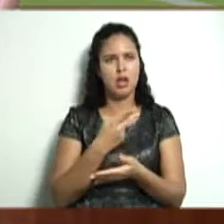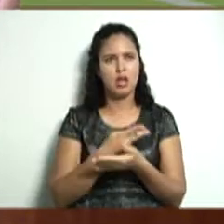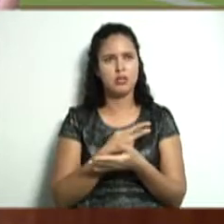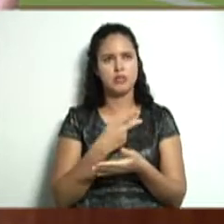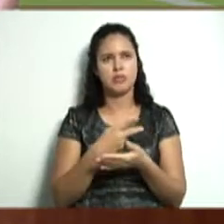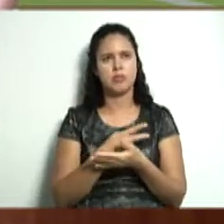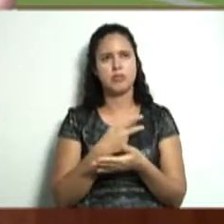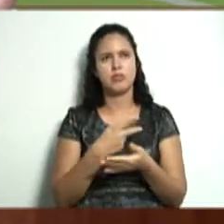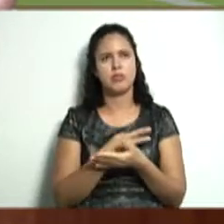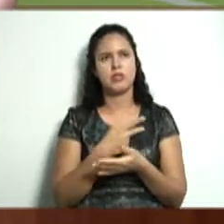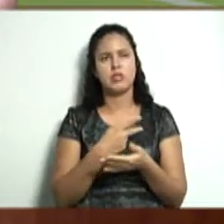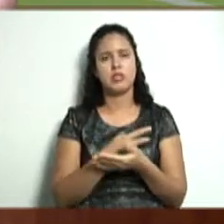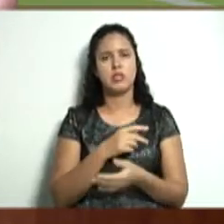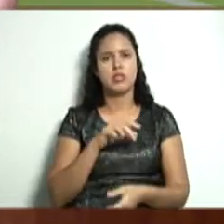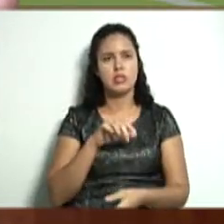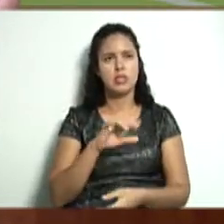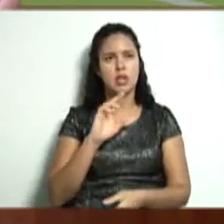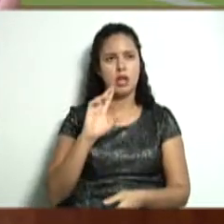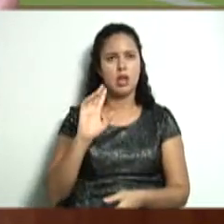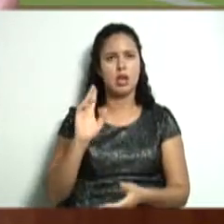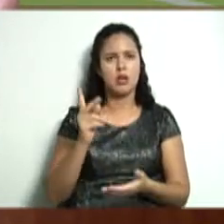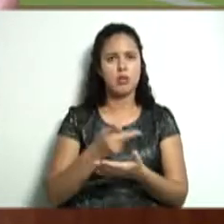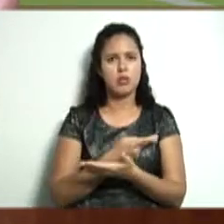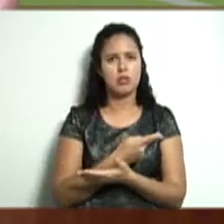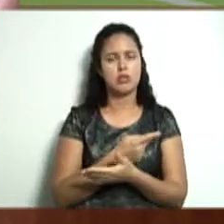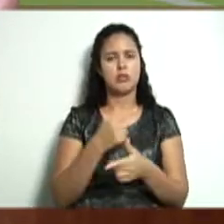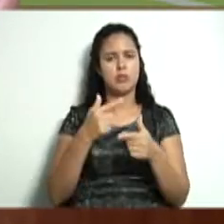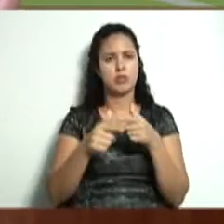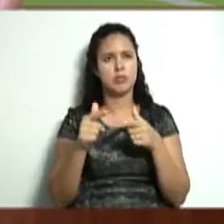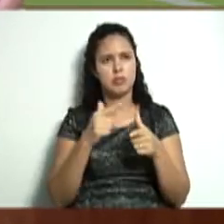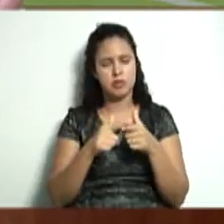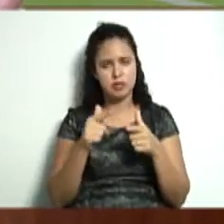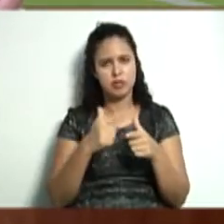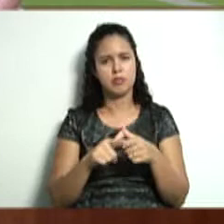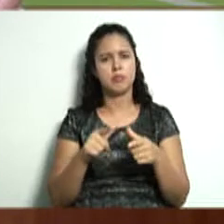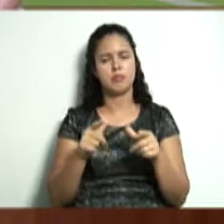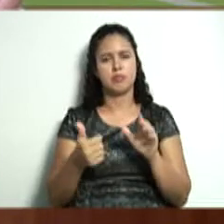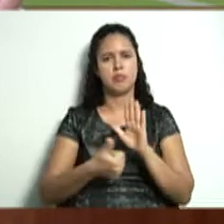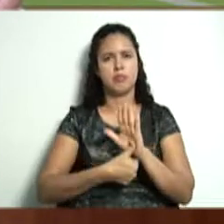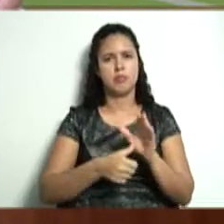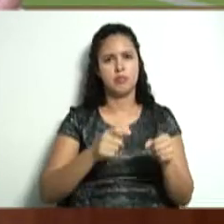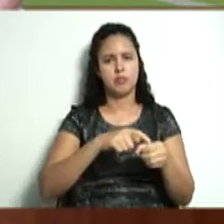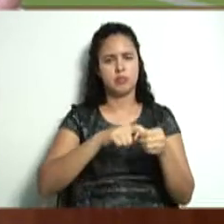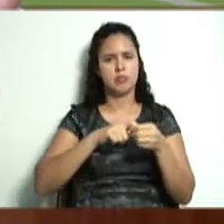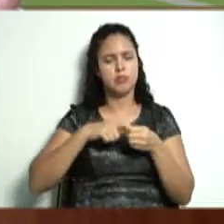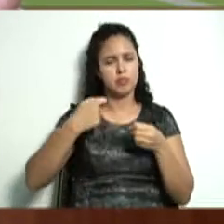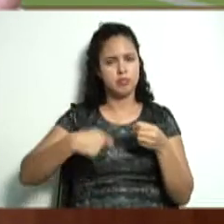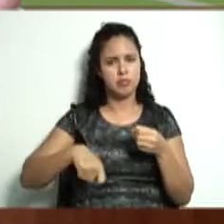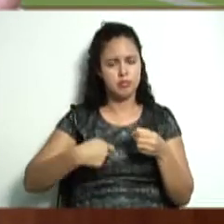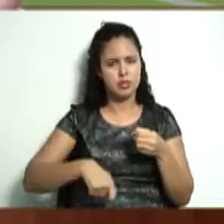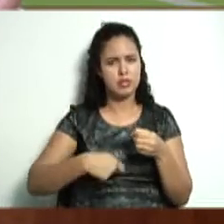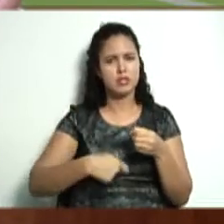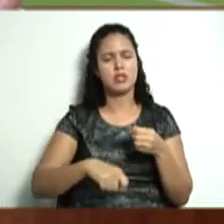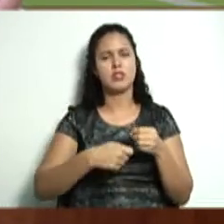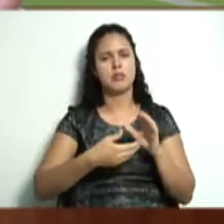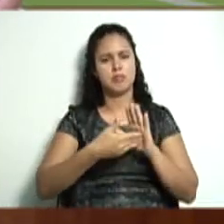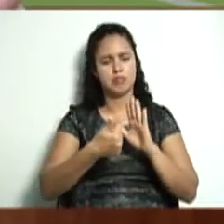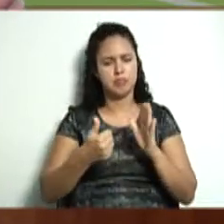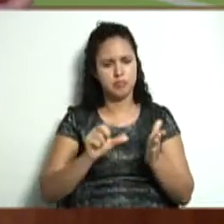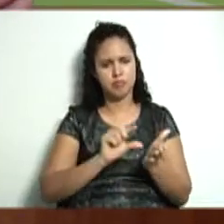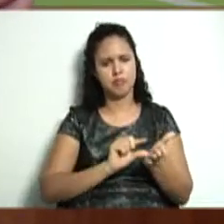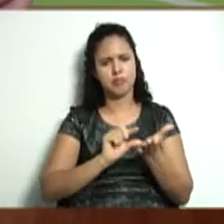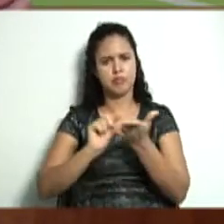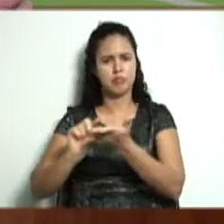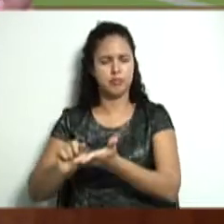Caso ocorram prejuízos financeiros, o cooperado possui a obrigação de questionar e exigir a retirada de sua cota